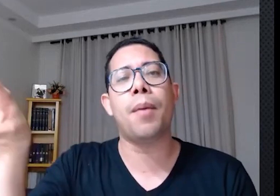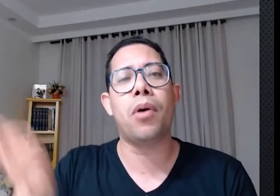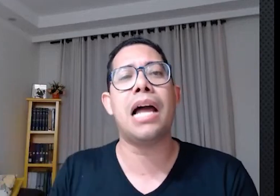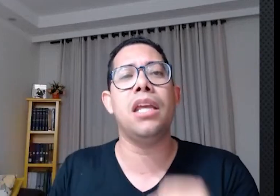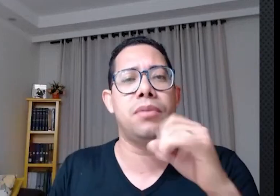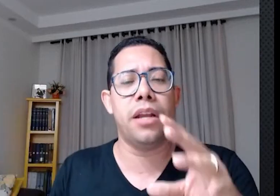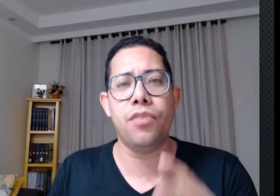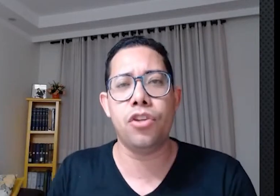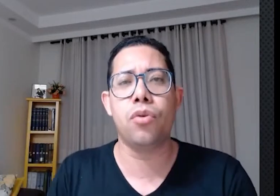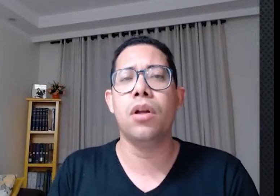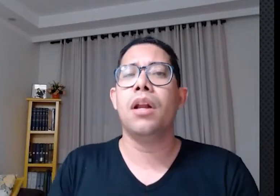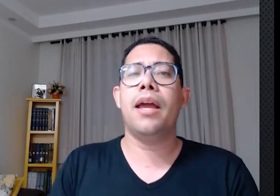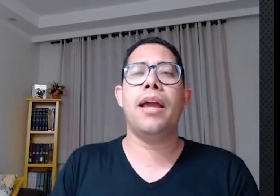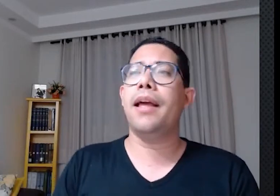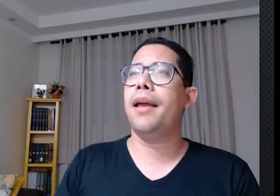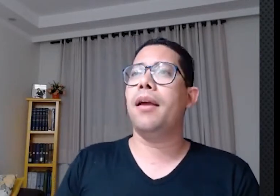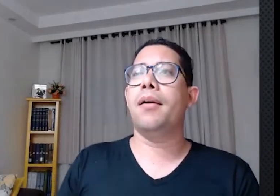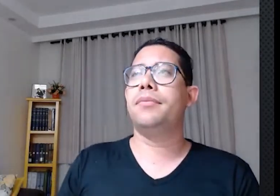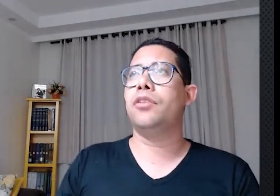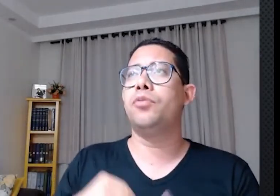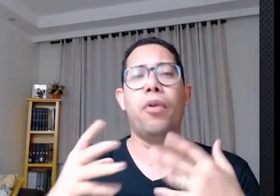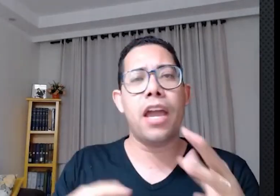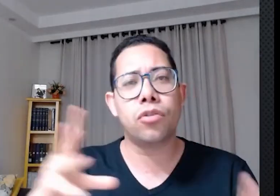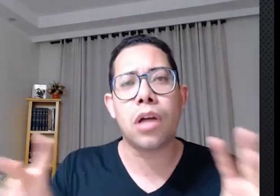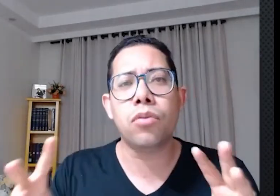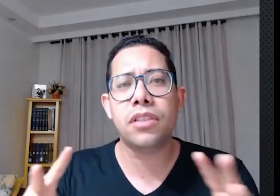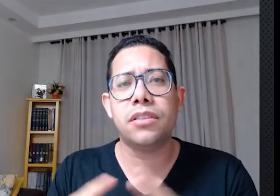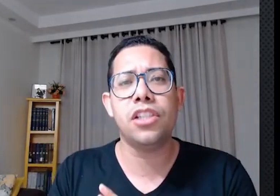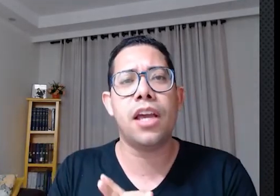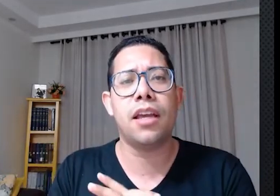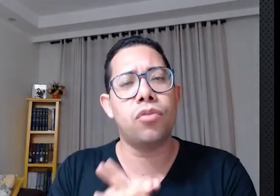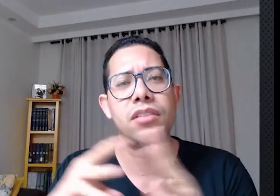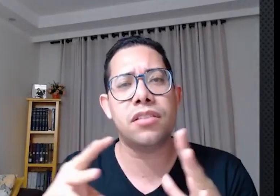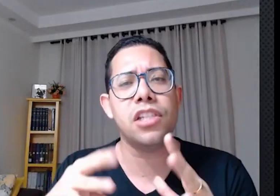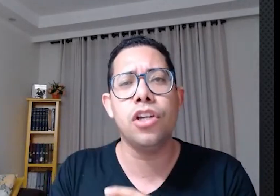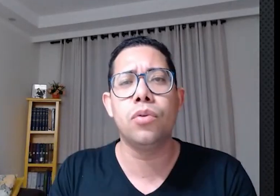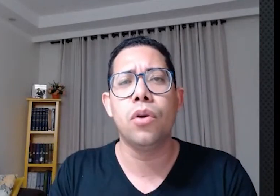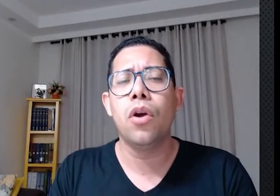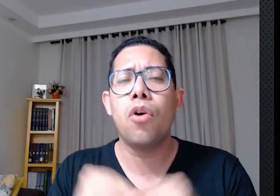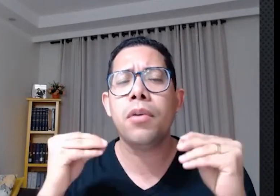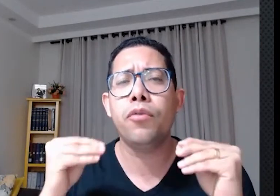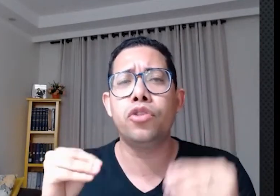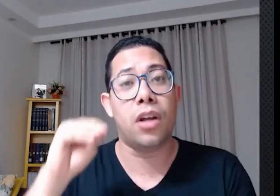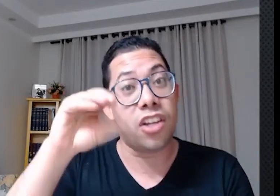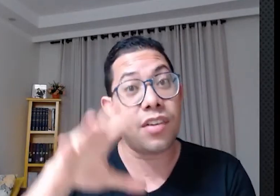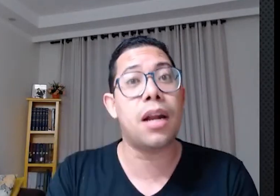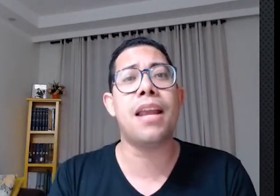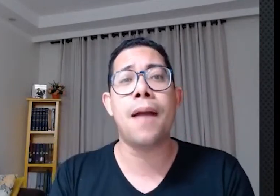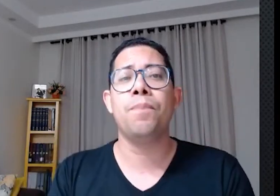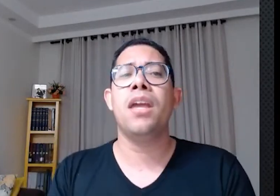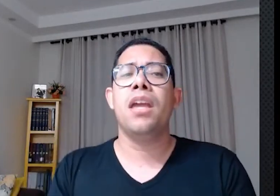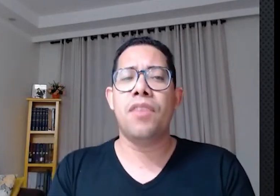bíblicos como Apocalipse, Levítico, textos poéticos, questões nesse sentido. Como que funciona? A gente